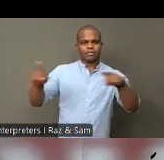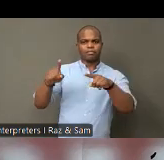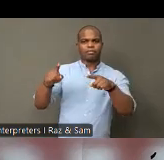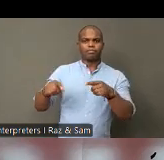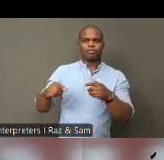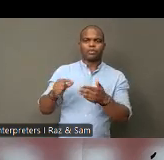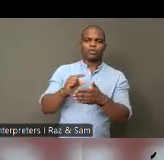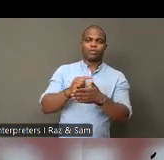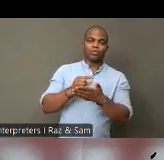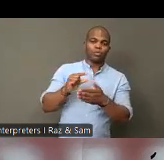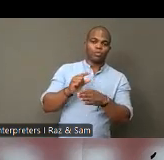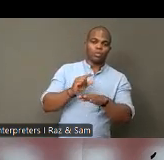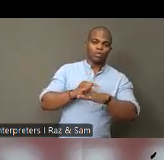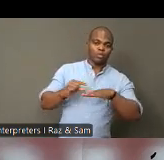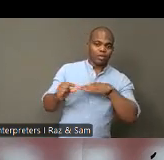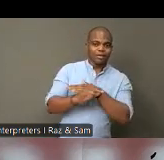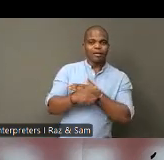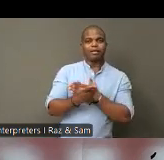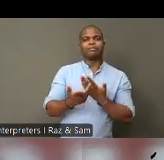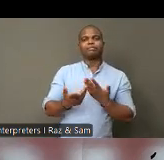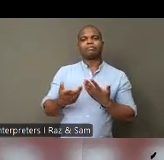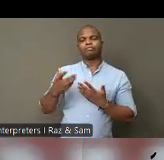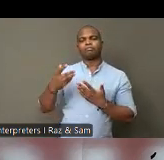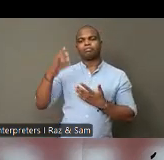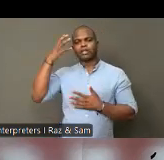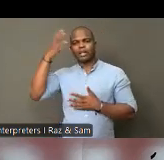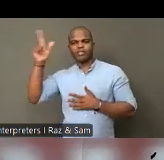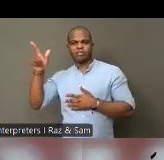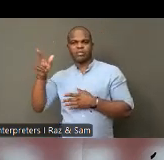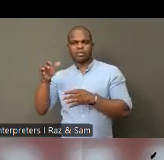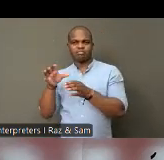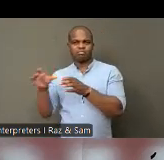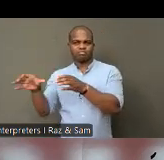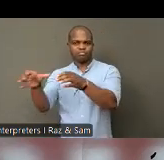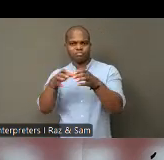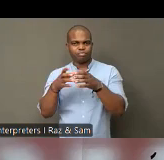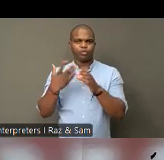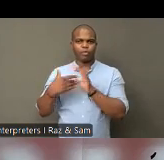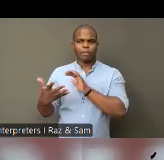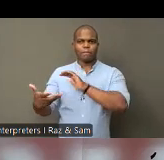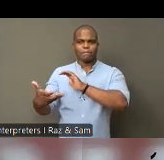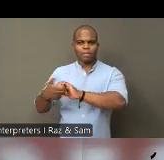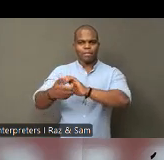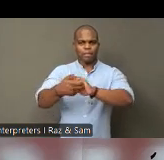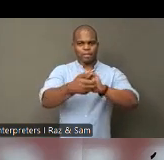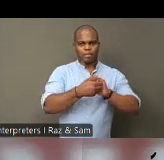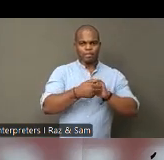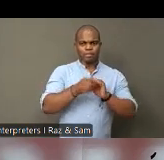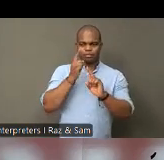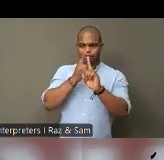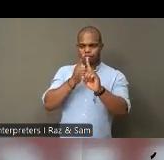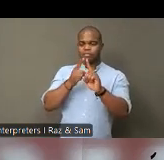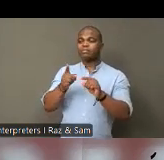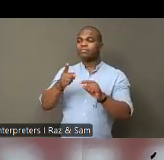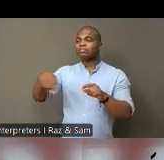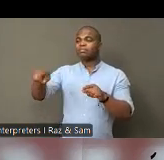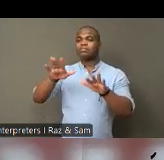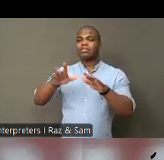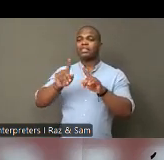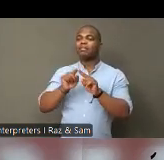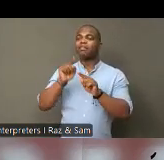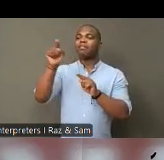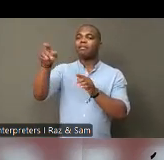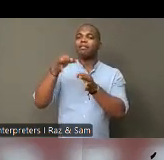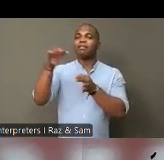que tem uma abordagem muito grande nessas comunidades no interior, onde são afetadas pela malária.